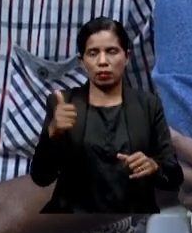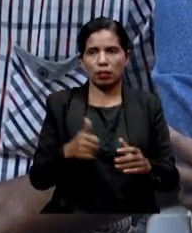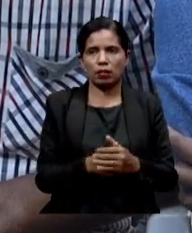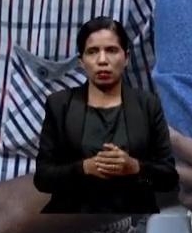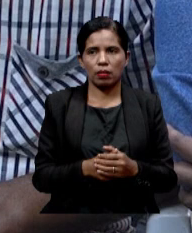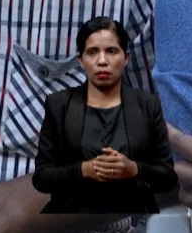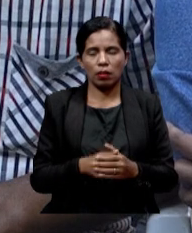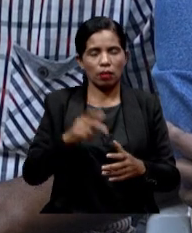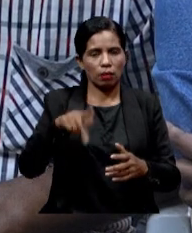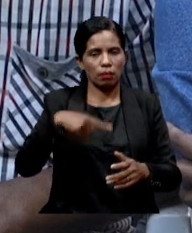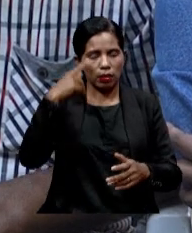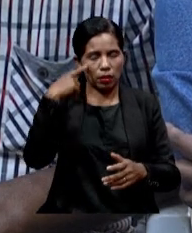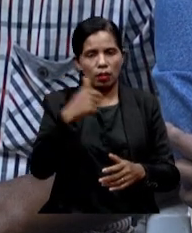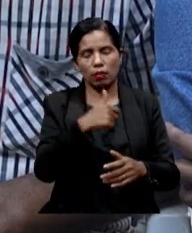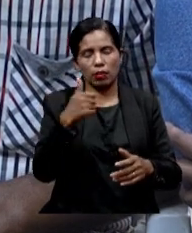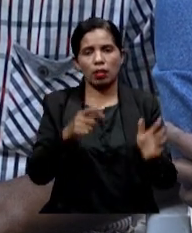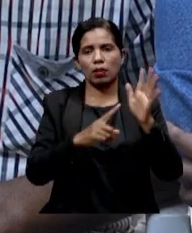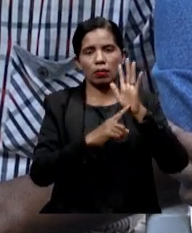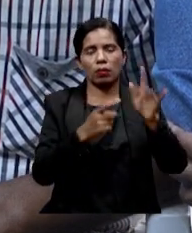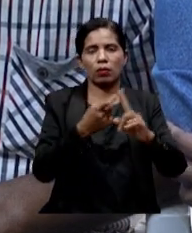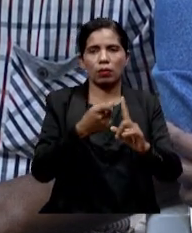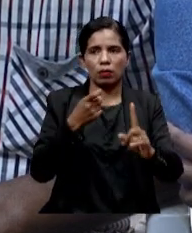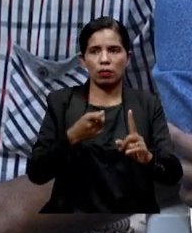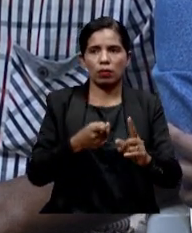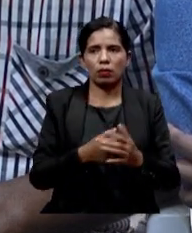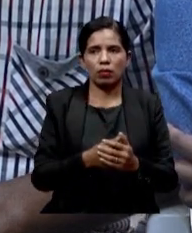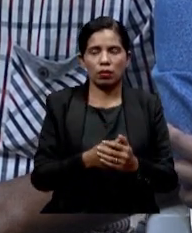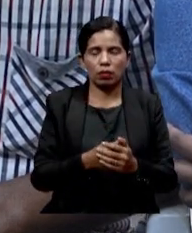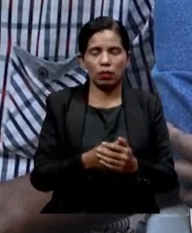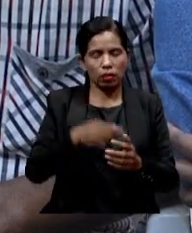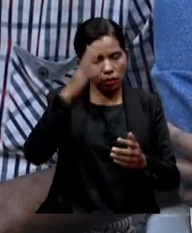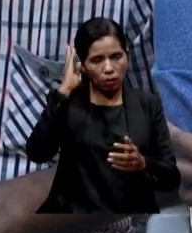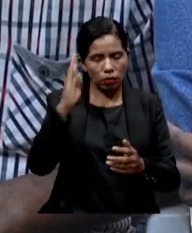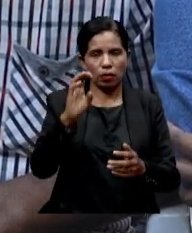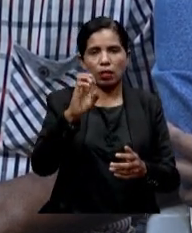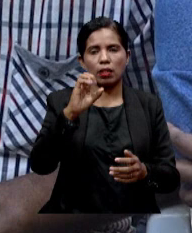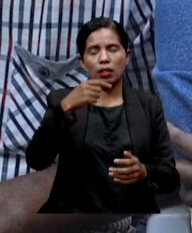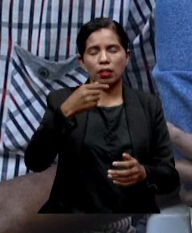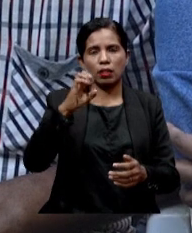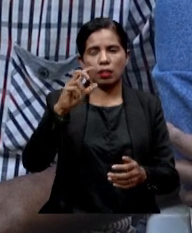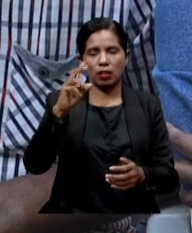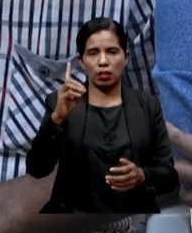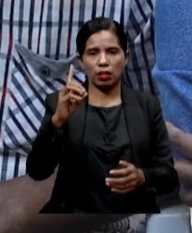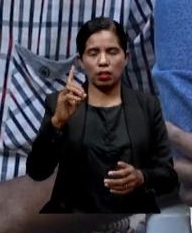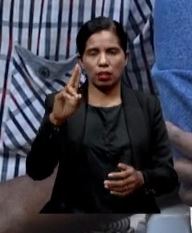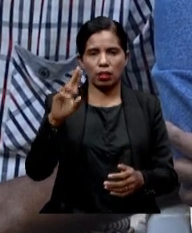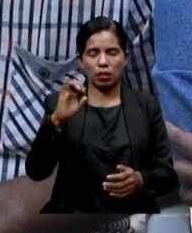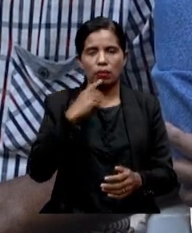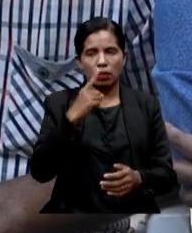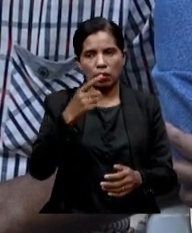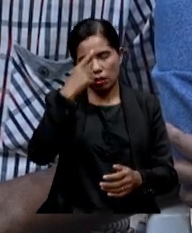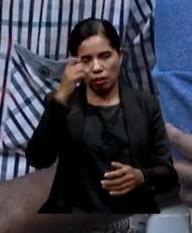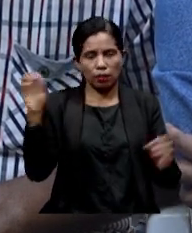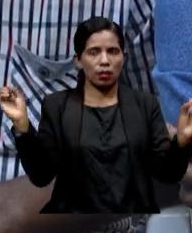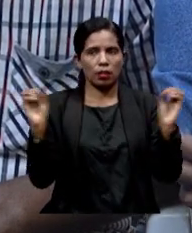retorika politika nebe hato husi sinor ezir dizus ya media sosial tamba nia lai